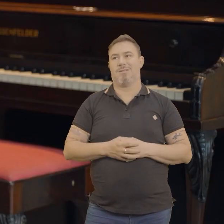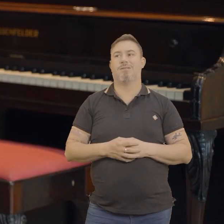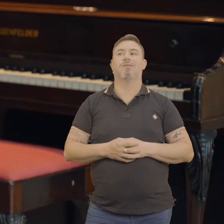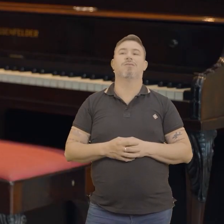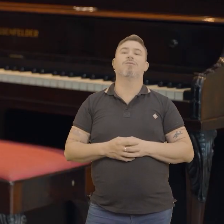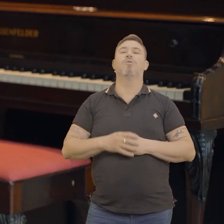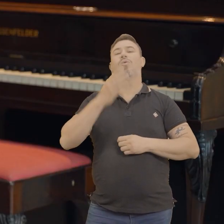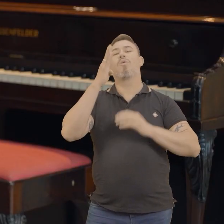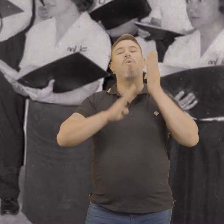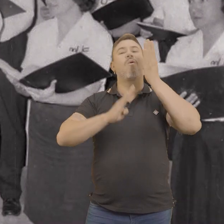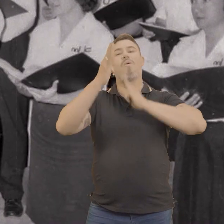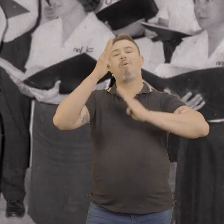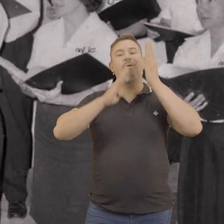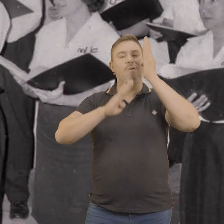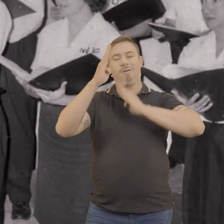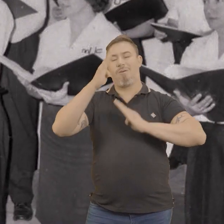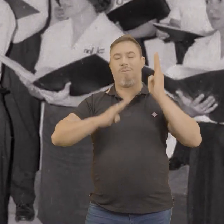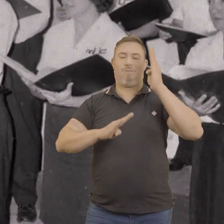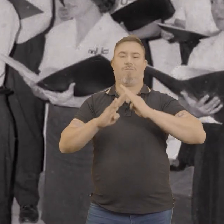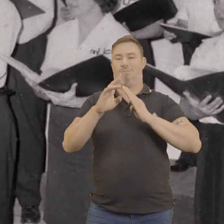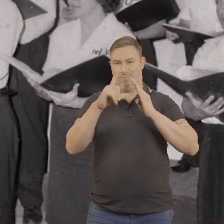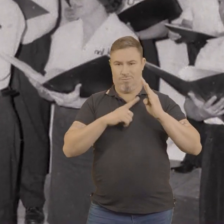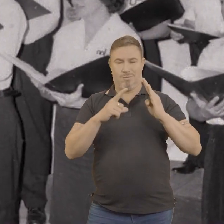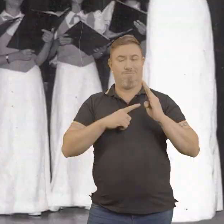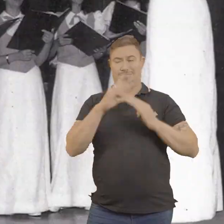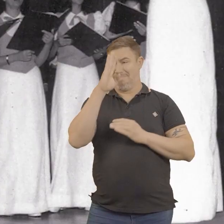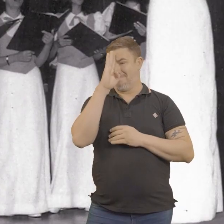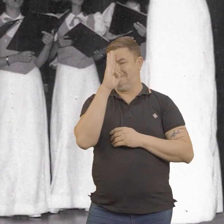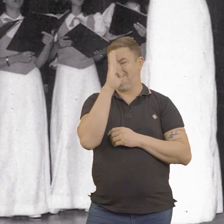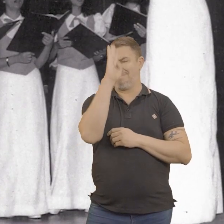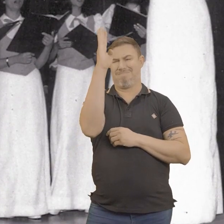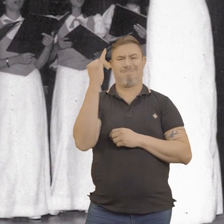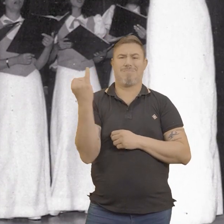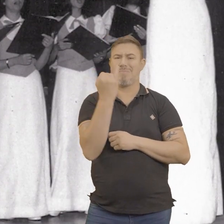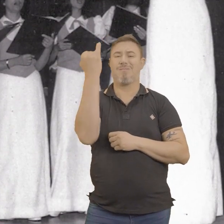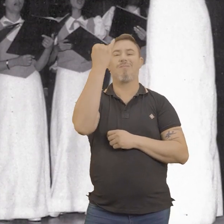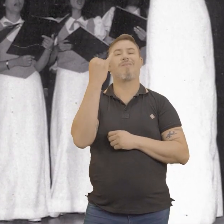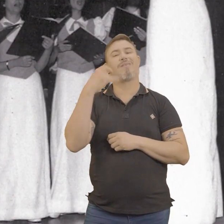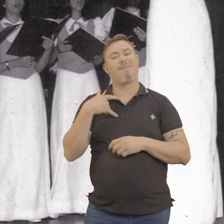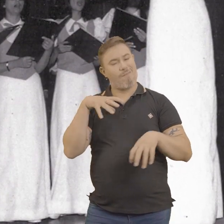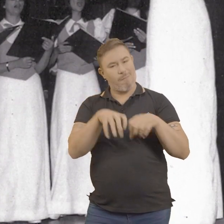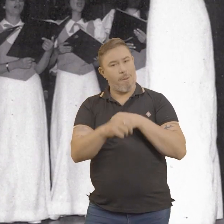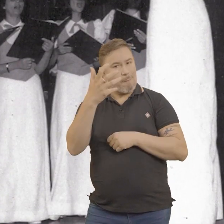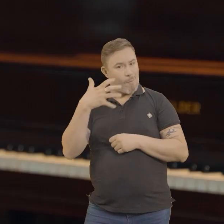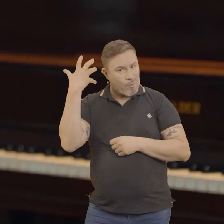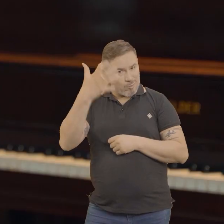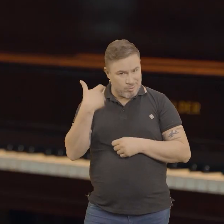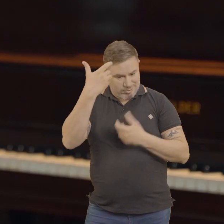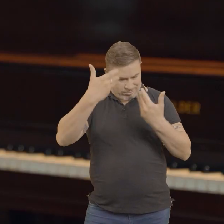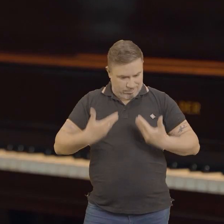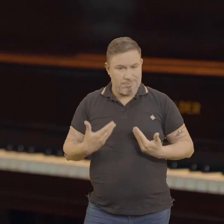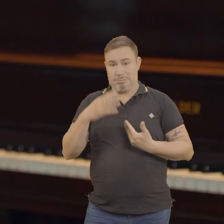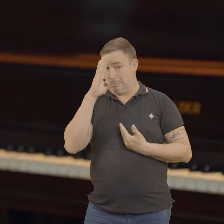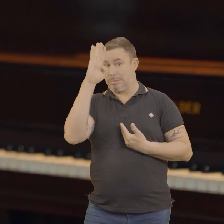canto coral como um elemento assim, importantíssimo na formação do músico, porque o nosso